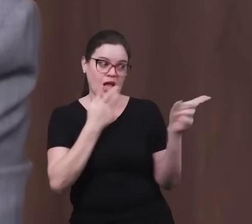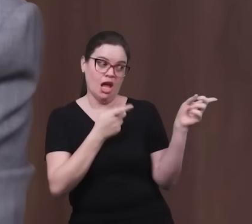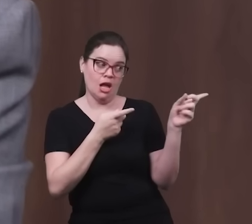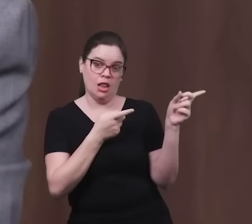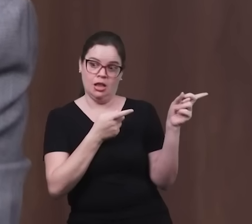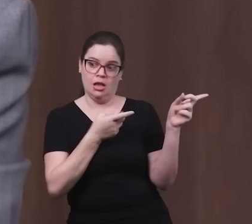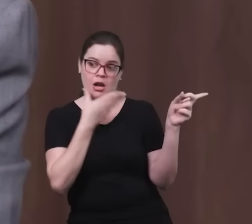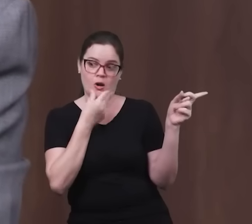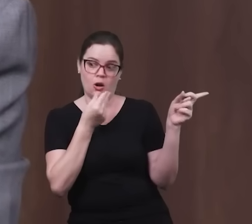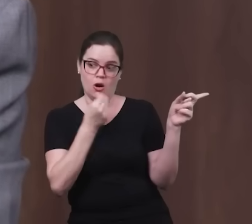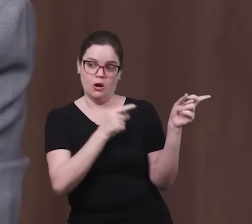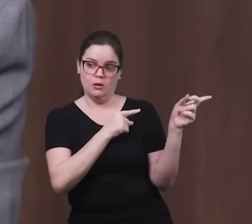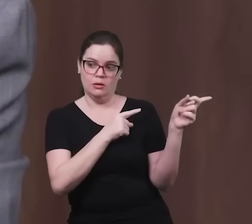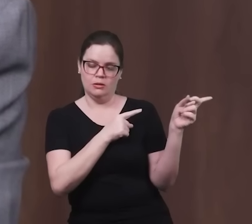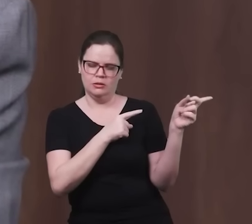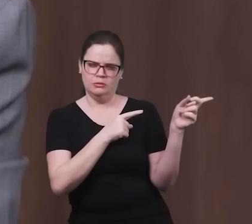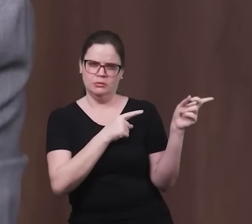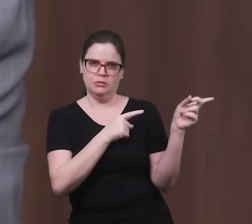estou falando dele.